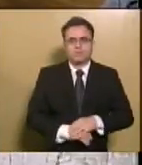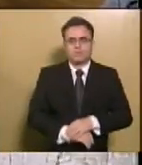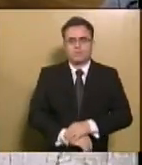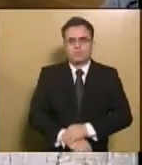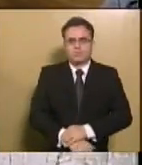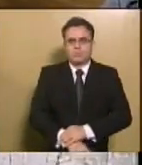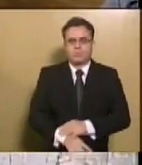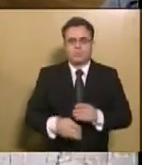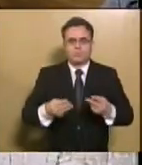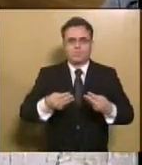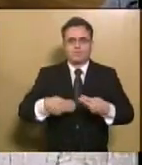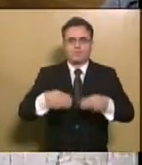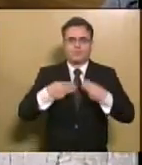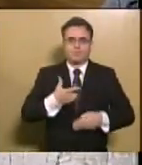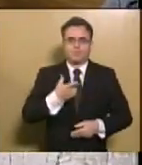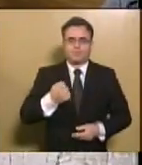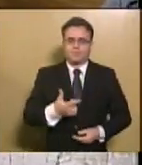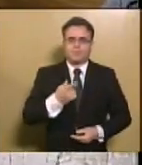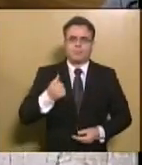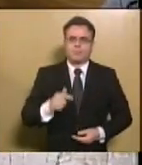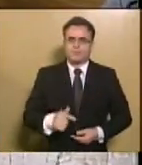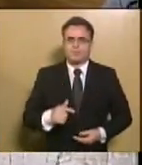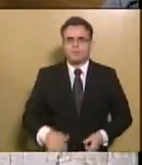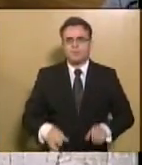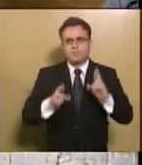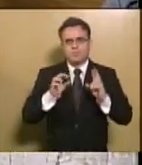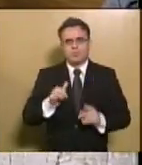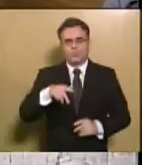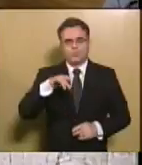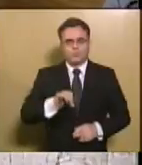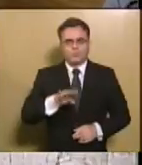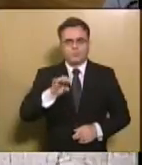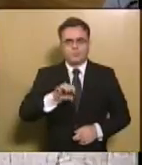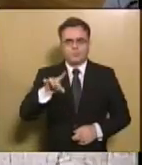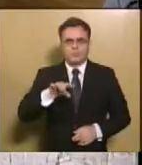Moção de número 20, 2017, de autoria do deputado Augusto Bezerra.